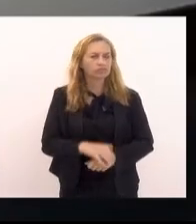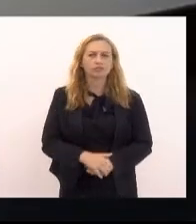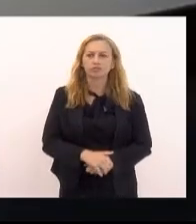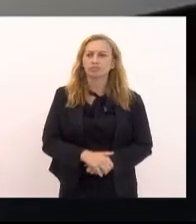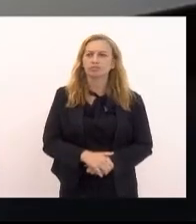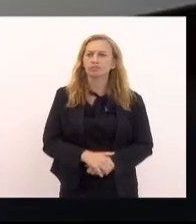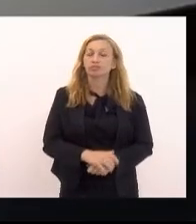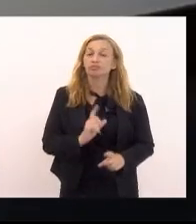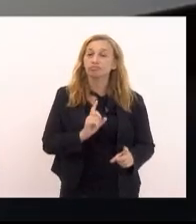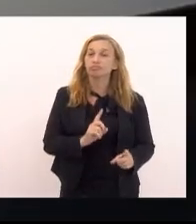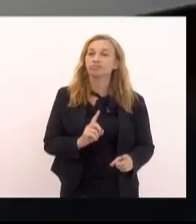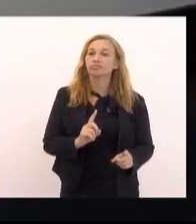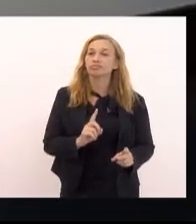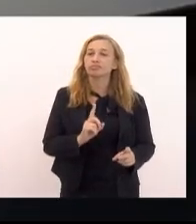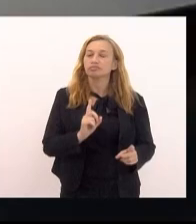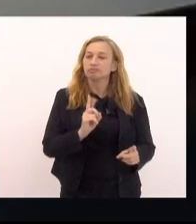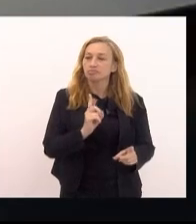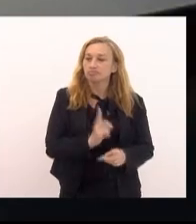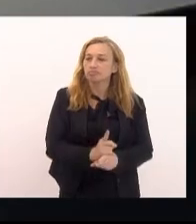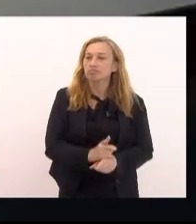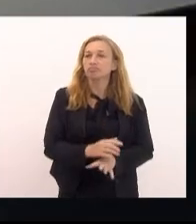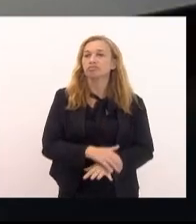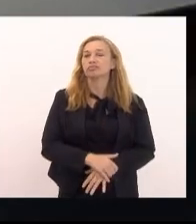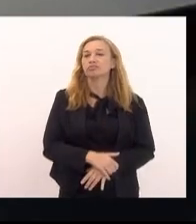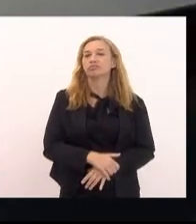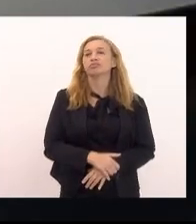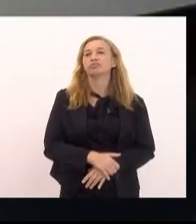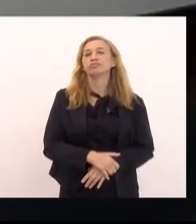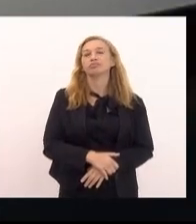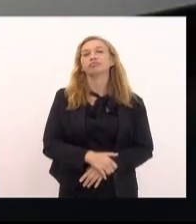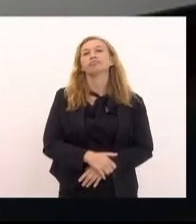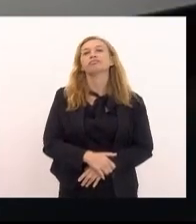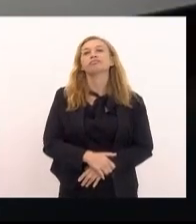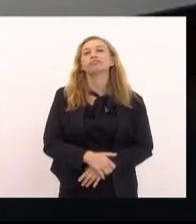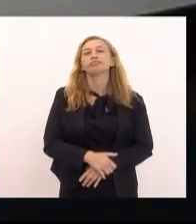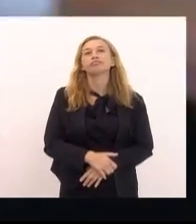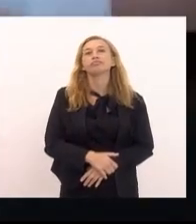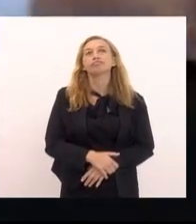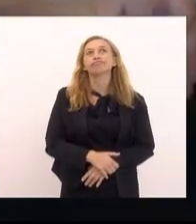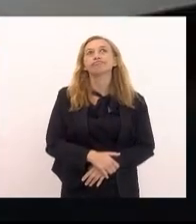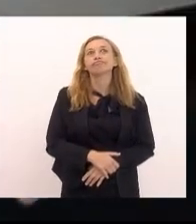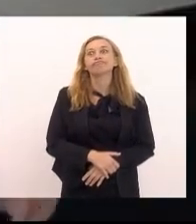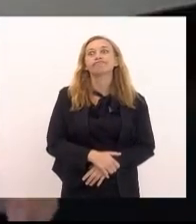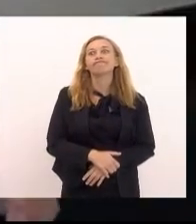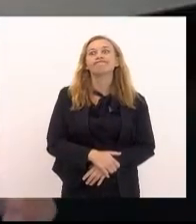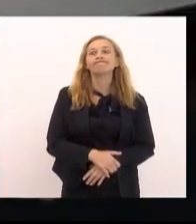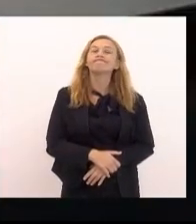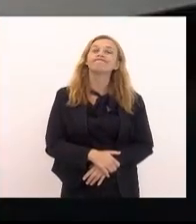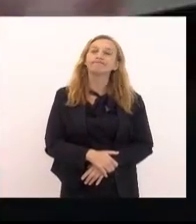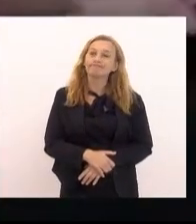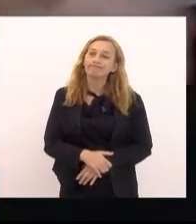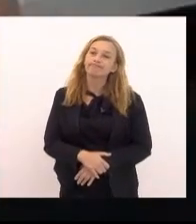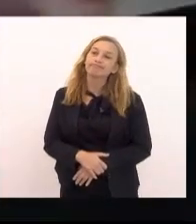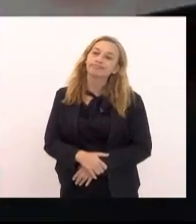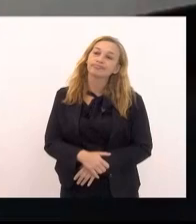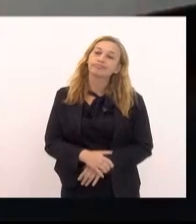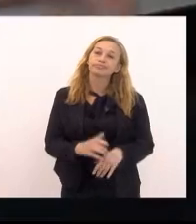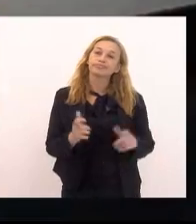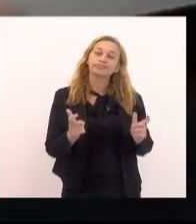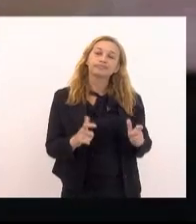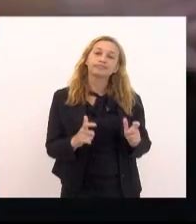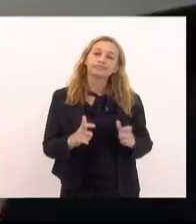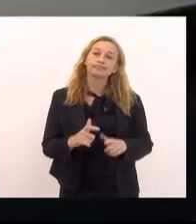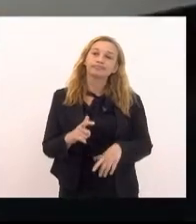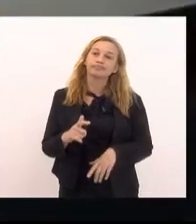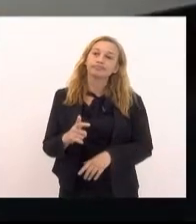de encontro, um espaço que tem, inclusive, o simbolismo de ser, digamos assim, a sede de campo,